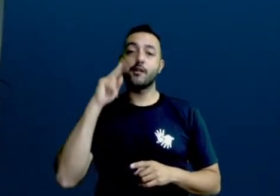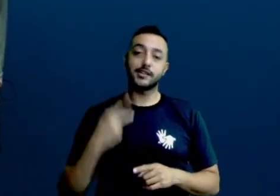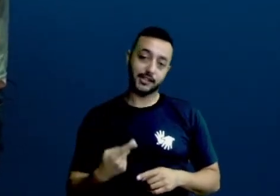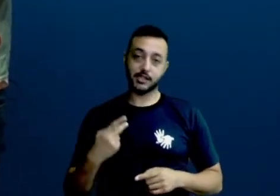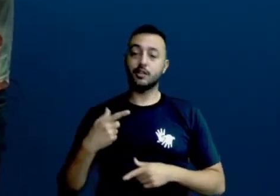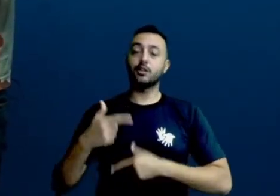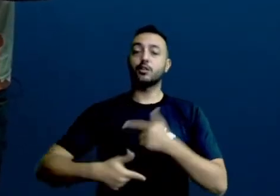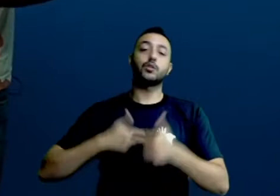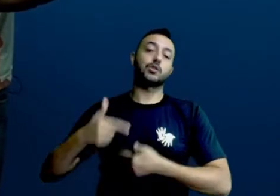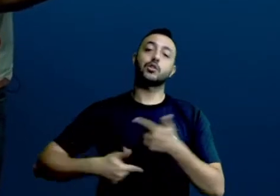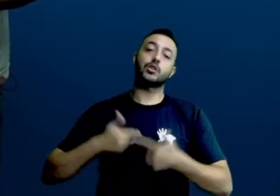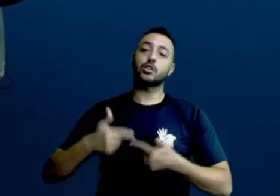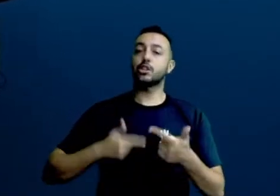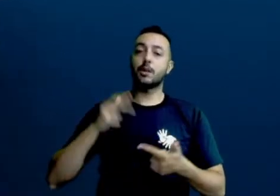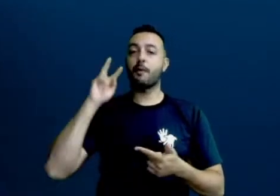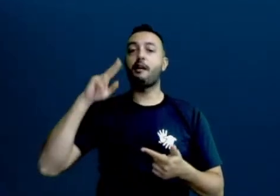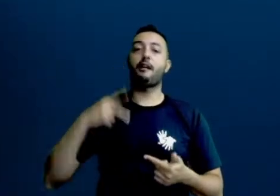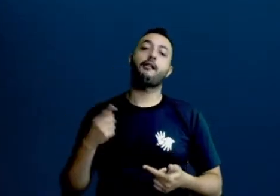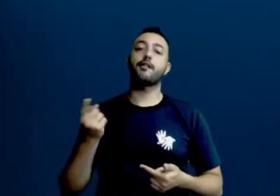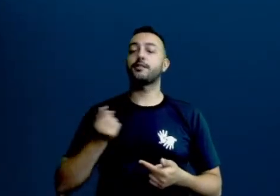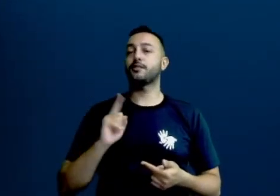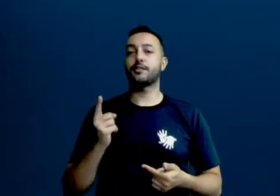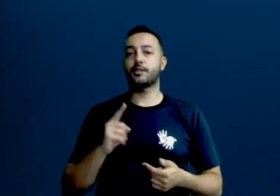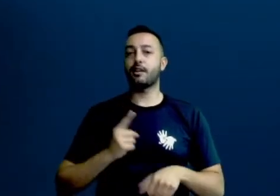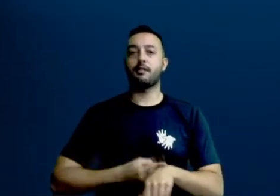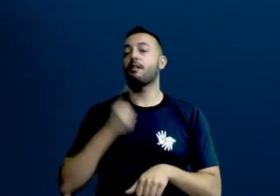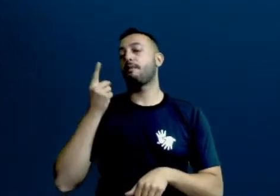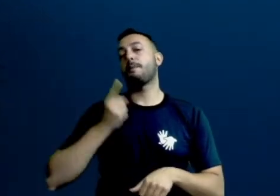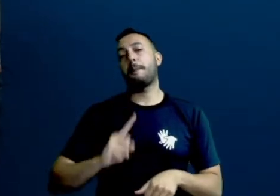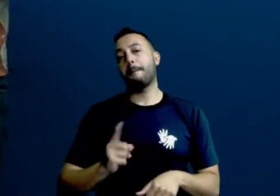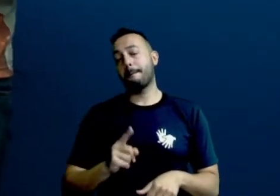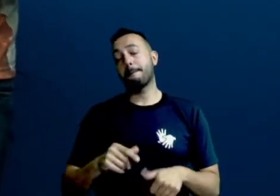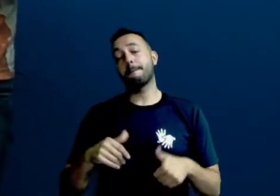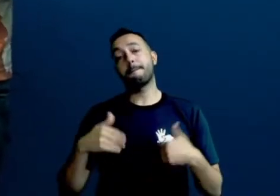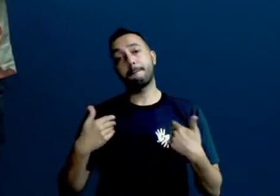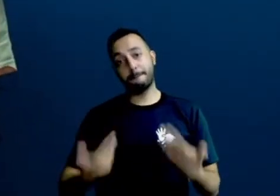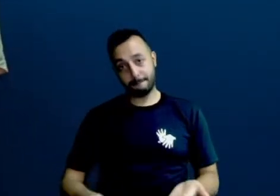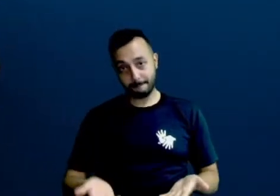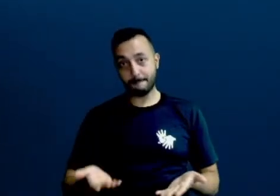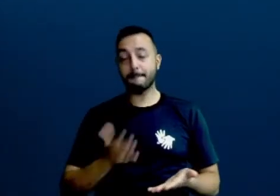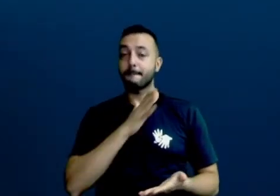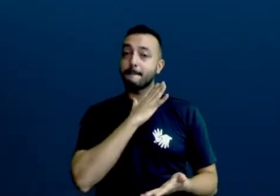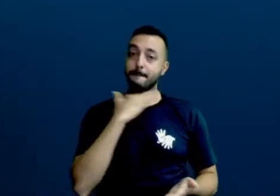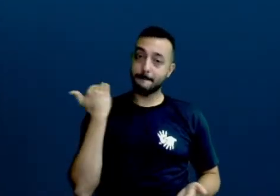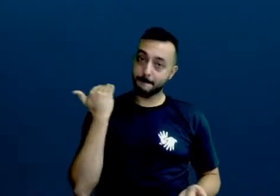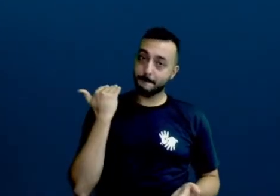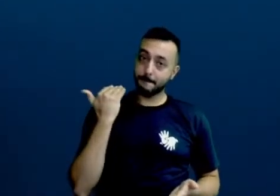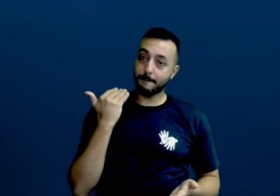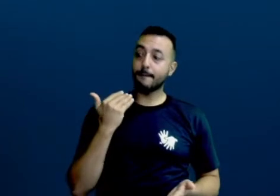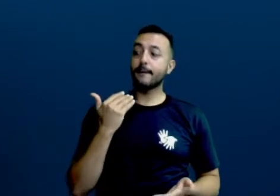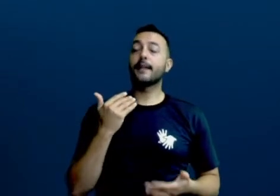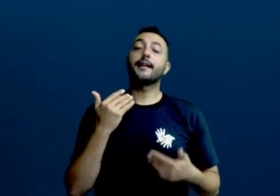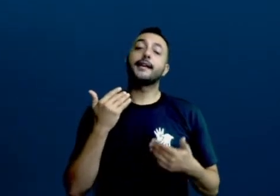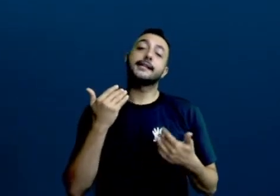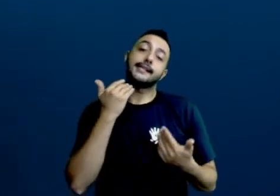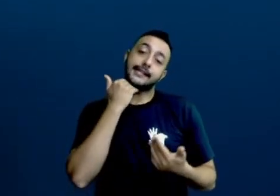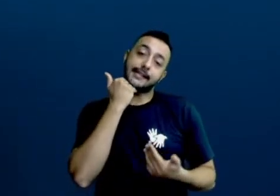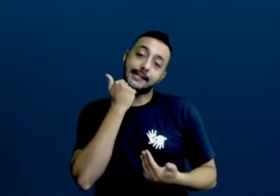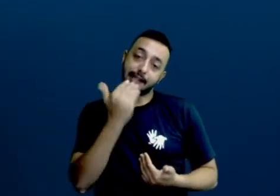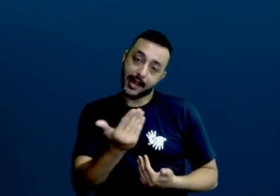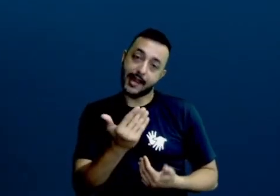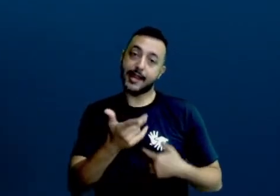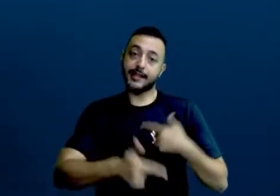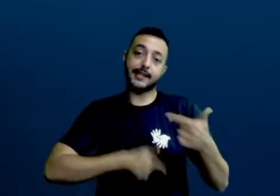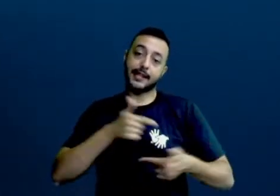seus trabalhos não foram reconhecidos de forma imediata tanto é que ele morreu que ele faleceu sem ter